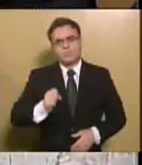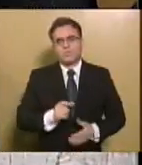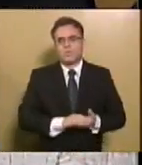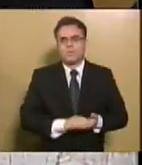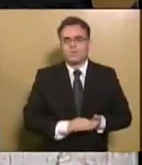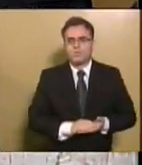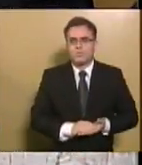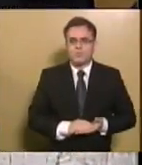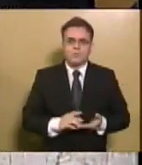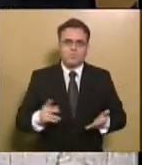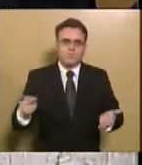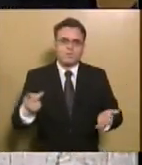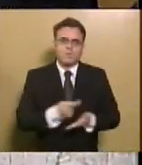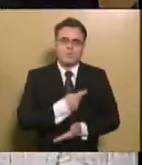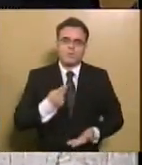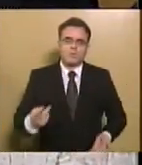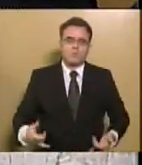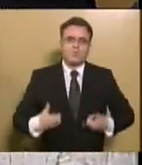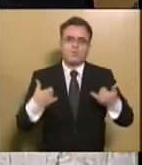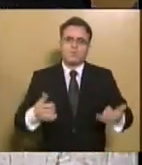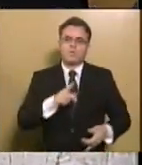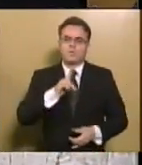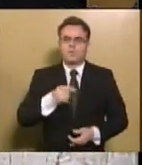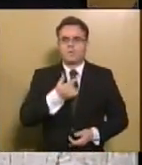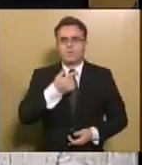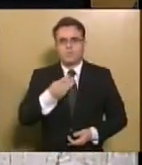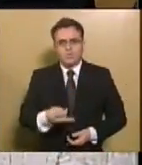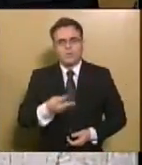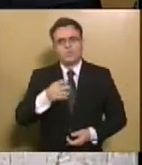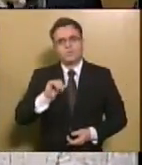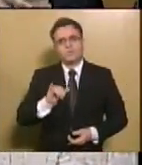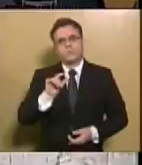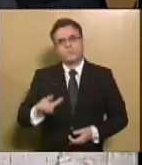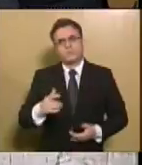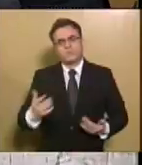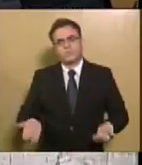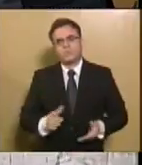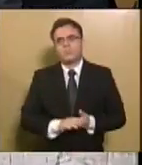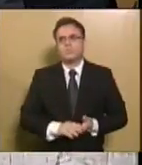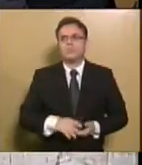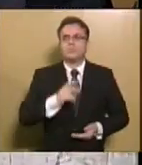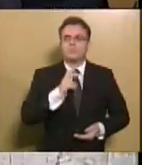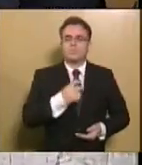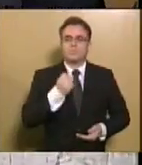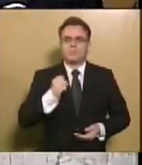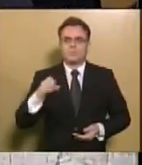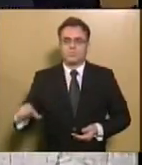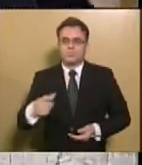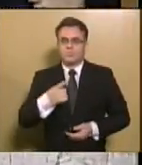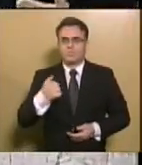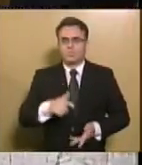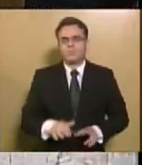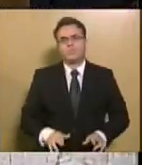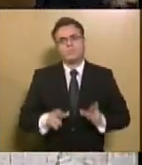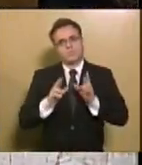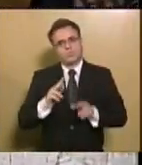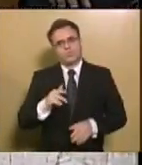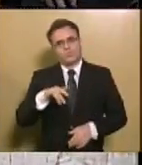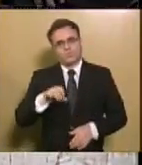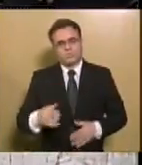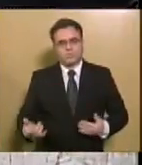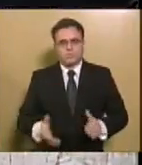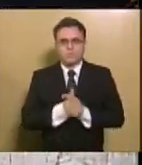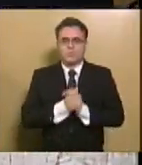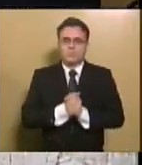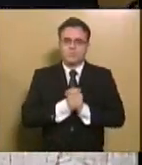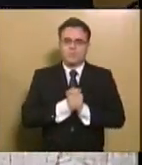pelo transcurso do seu aniversário que ocorreu no dia 3 de julho. Requerimento de número 589, de autoria do deputado Jorge Passos.